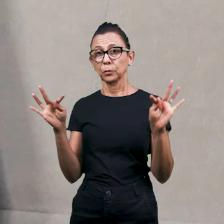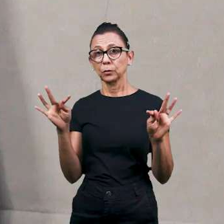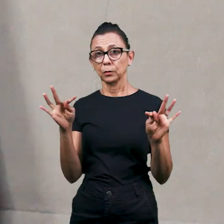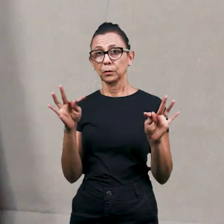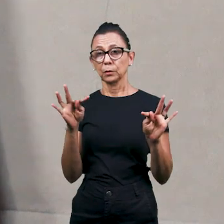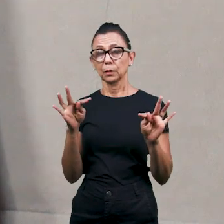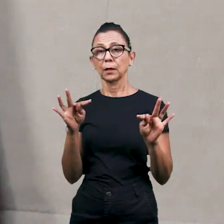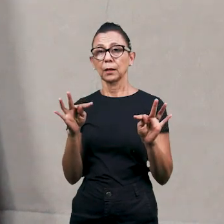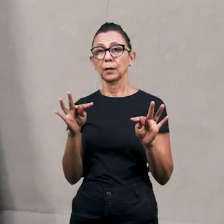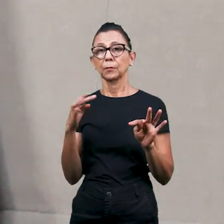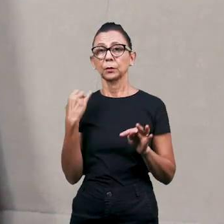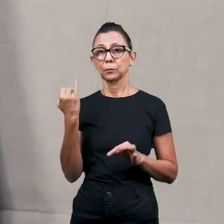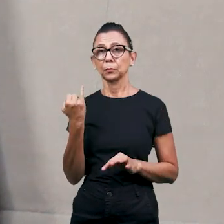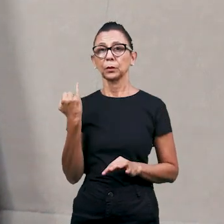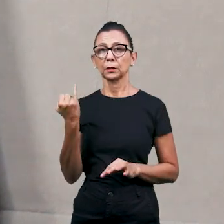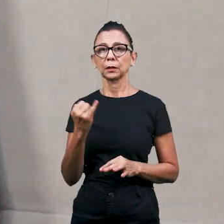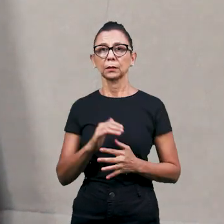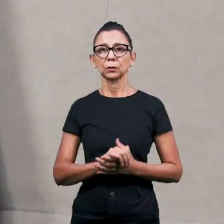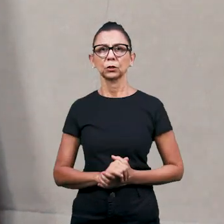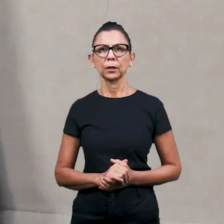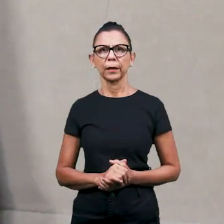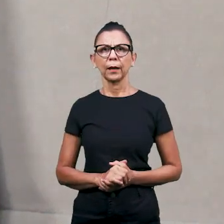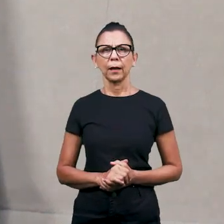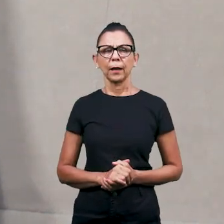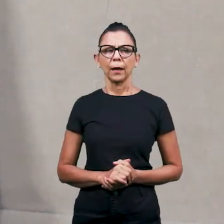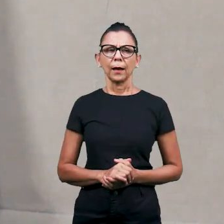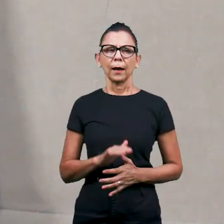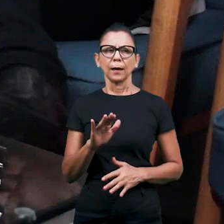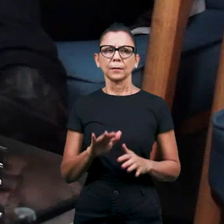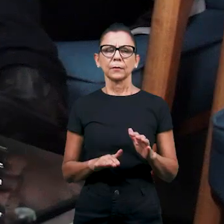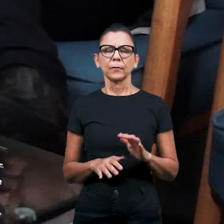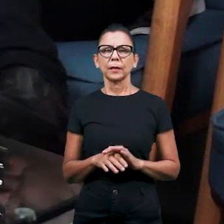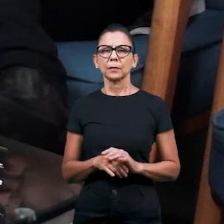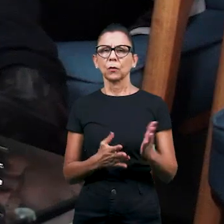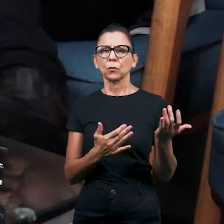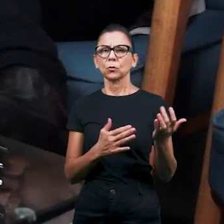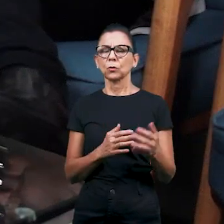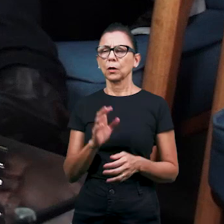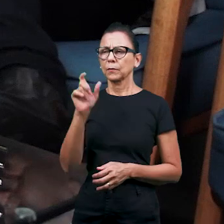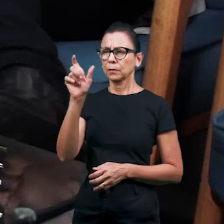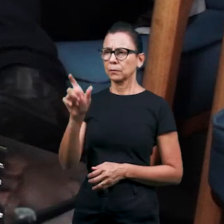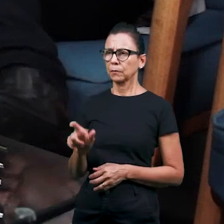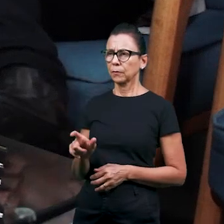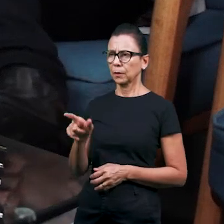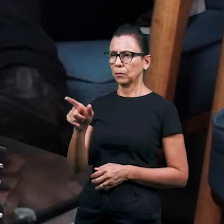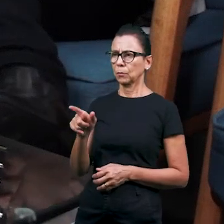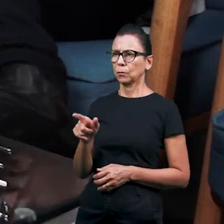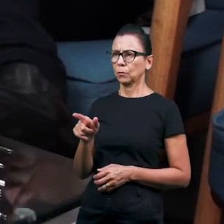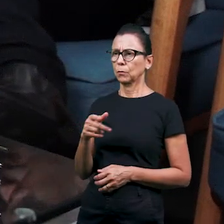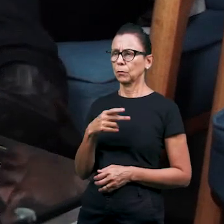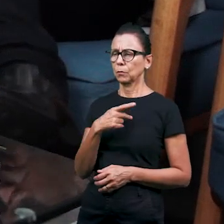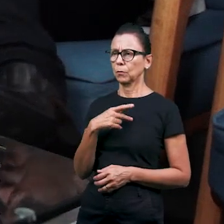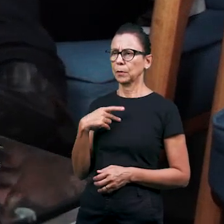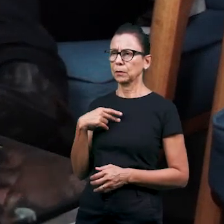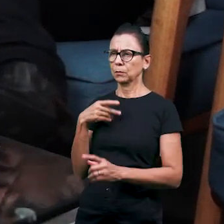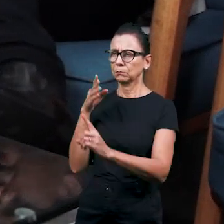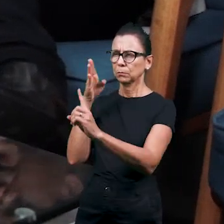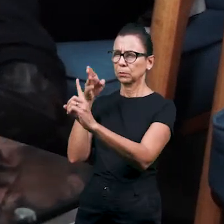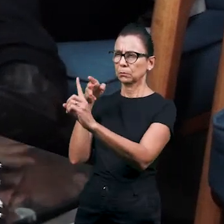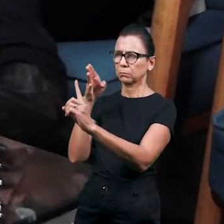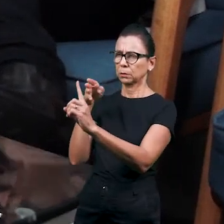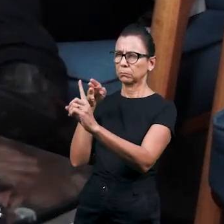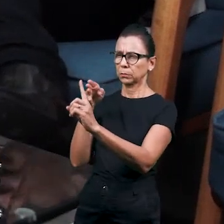e isso traz um alento, isso traz um encorajamento para eles. Mas então, eu falo agora em relação à programação. Isso, né? Esse